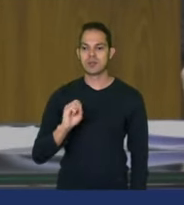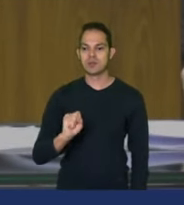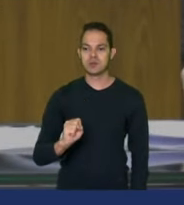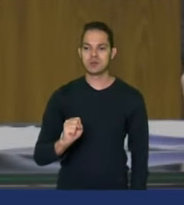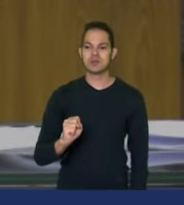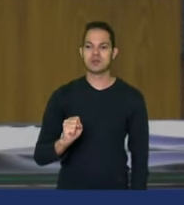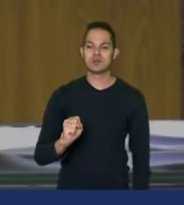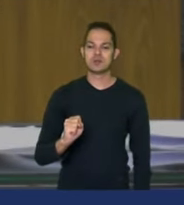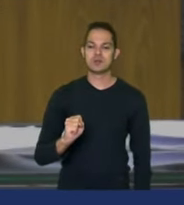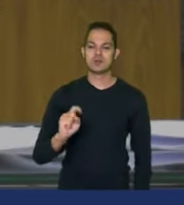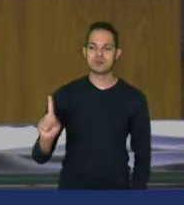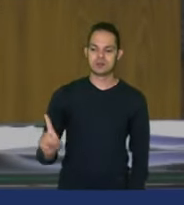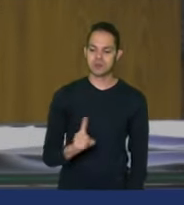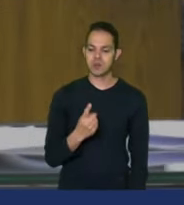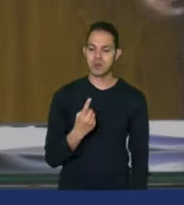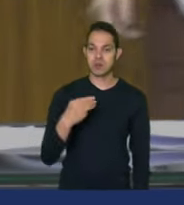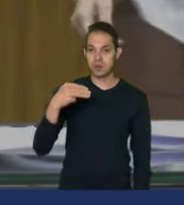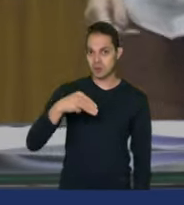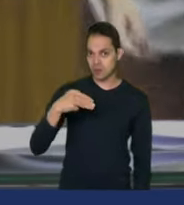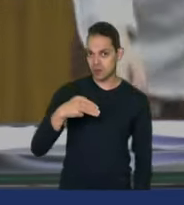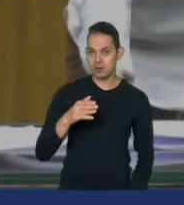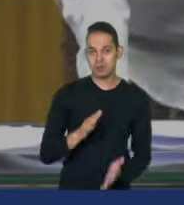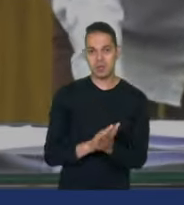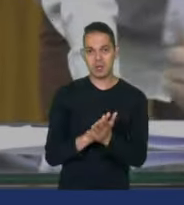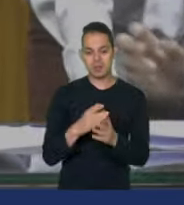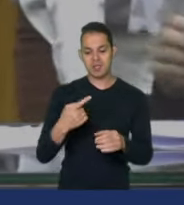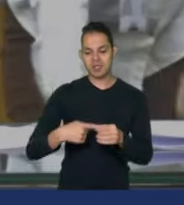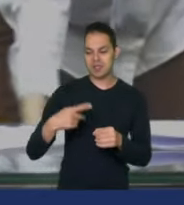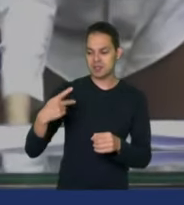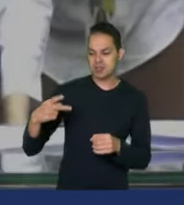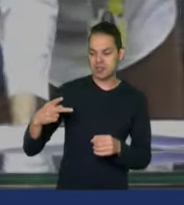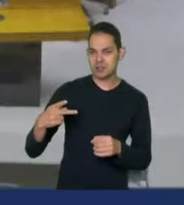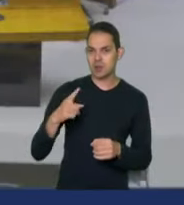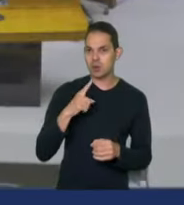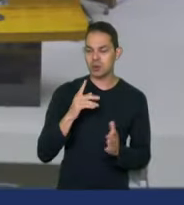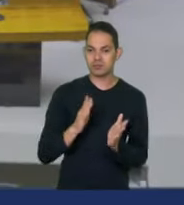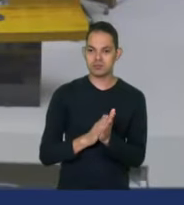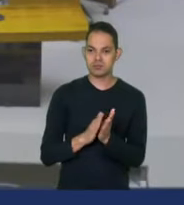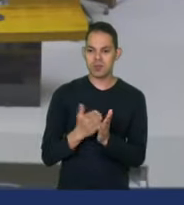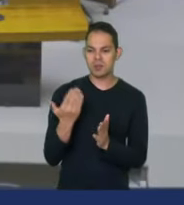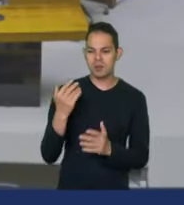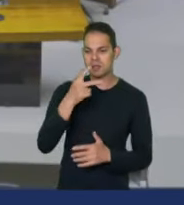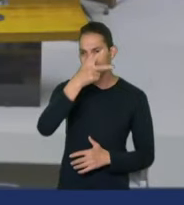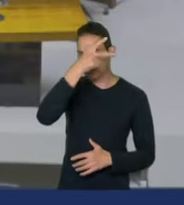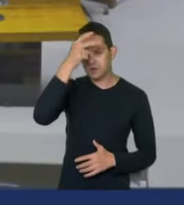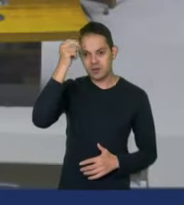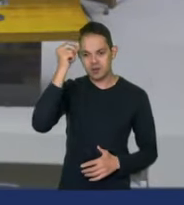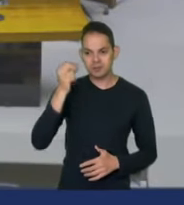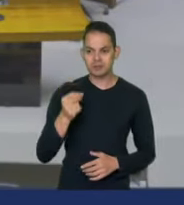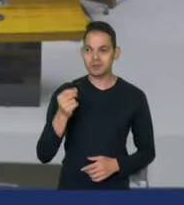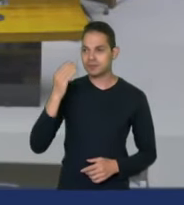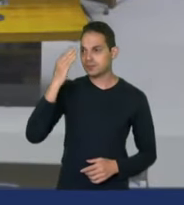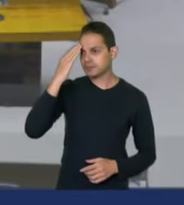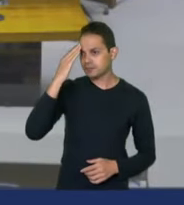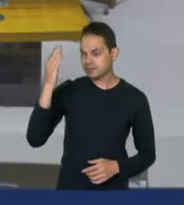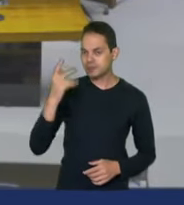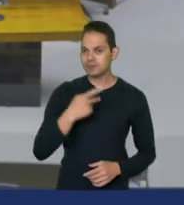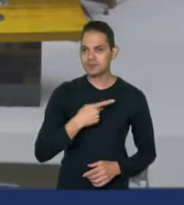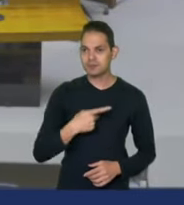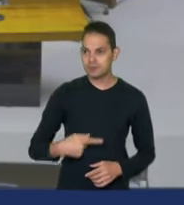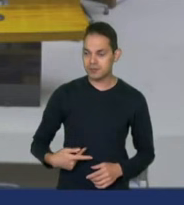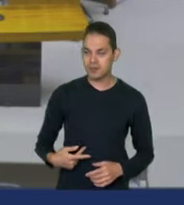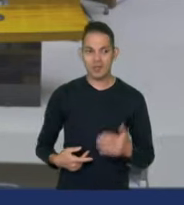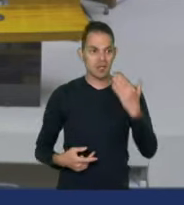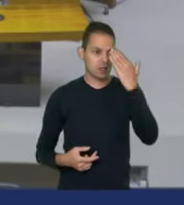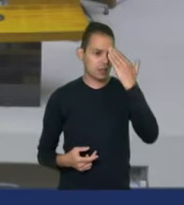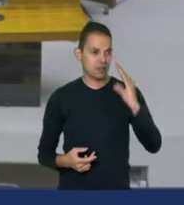sua cidade, a qual ele foi prefeito, e é muito justo. Presidente, obrigado, deputada Celina, por me permitir esse